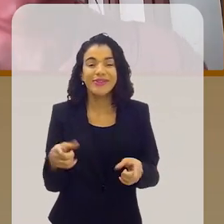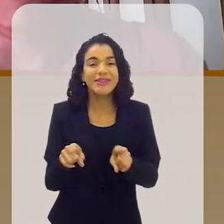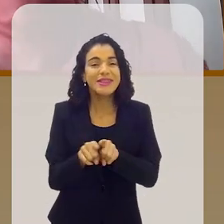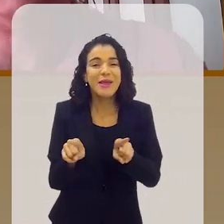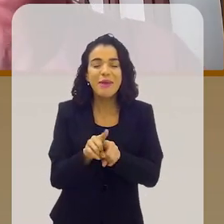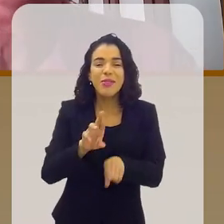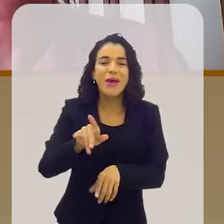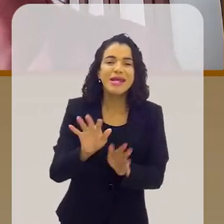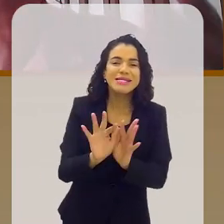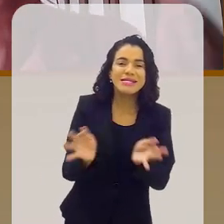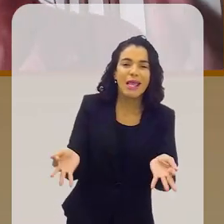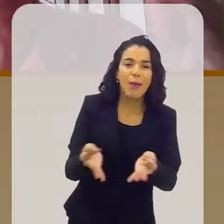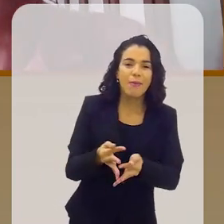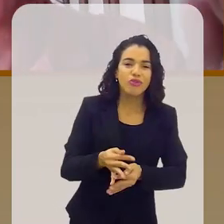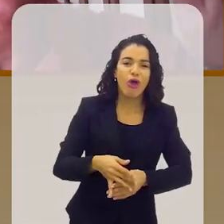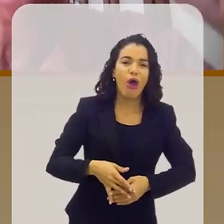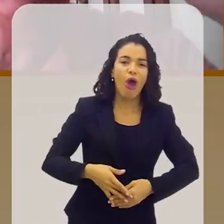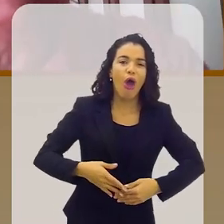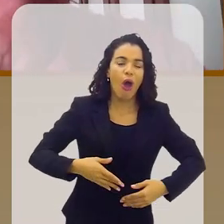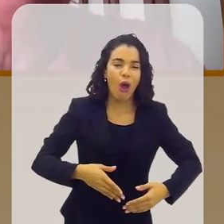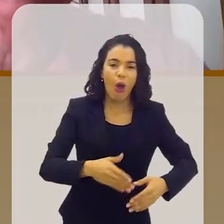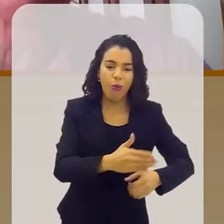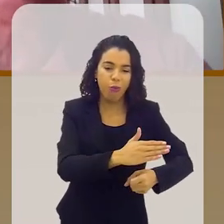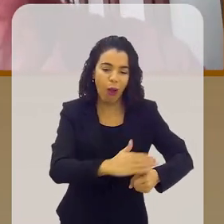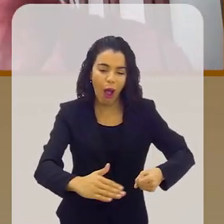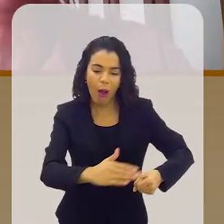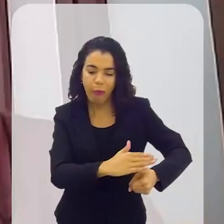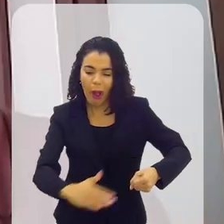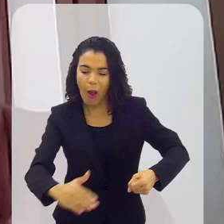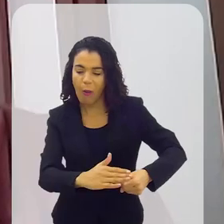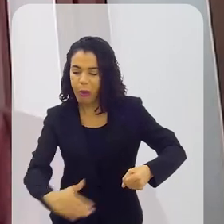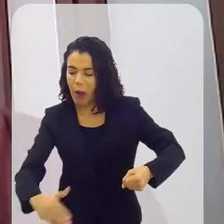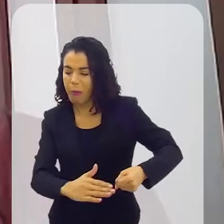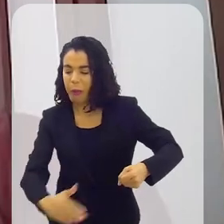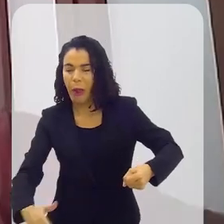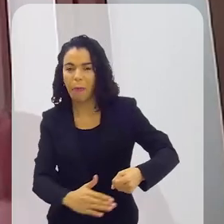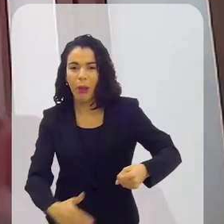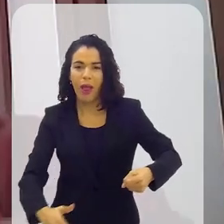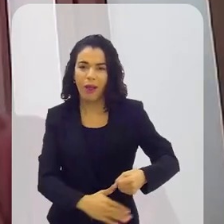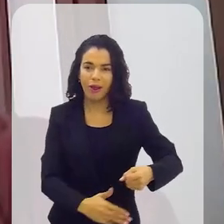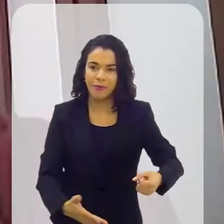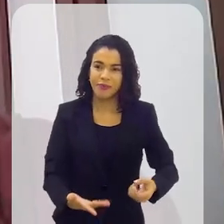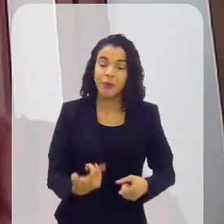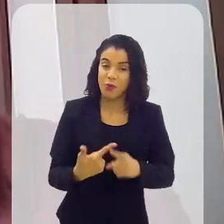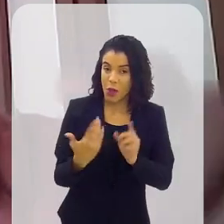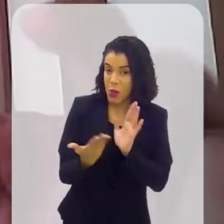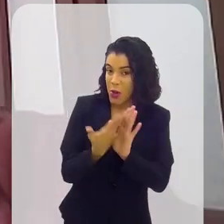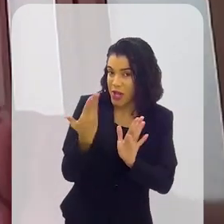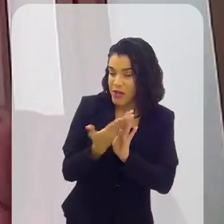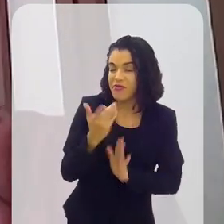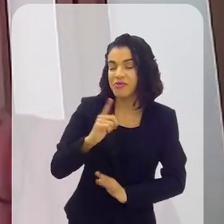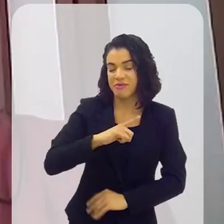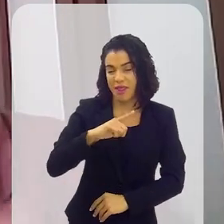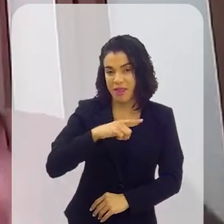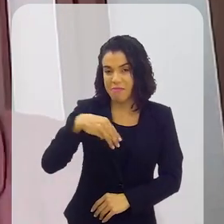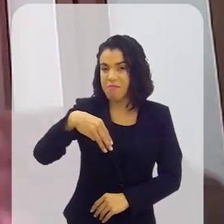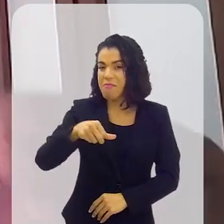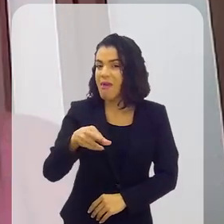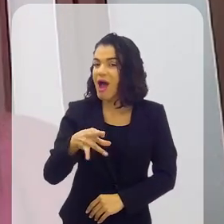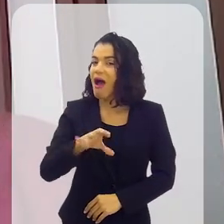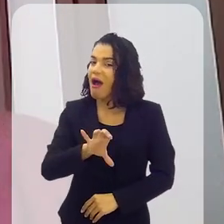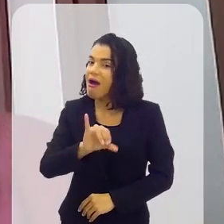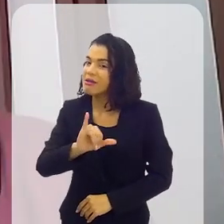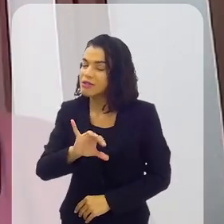era luthier. E não é simplesmente serrar um braço do instrumento. E, cara, tem muita coisa técnica ali, que no livro, o